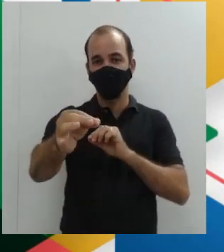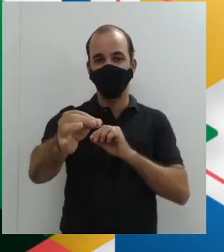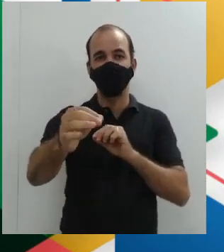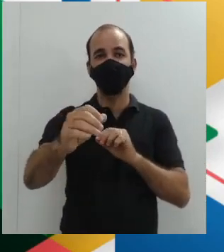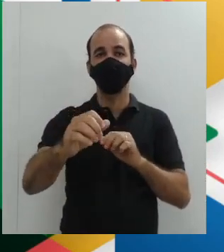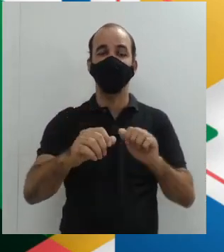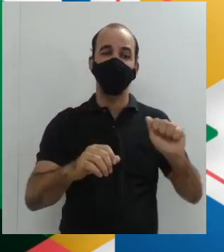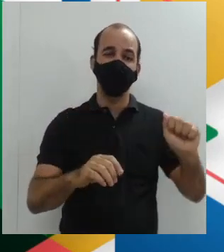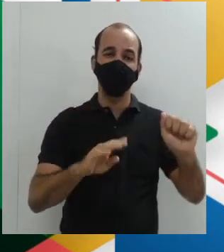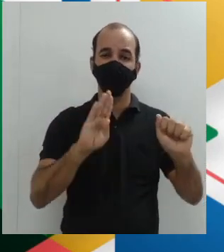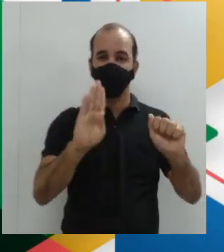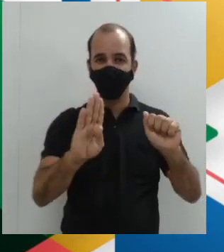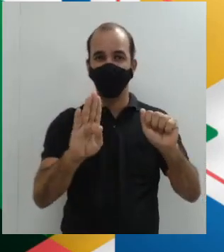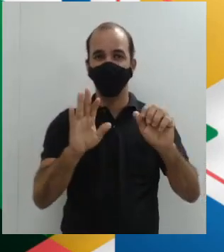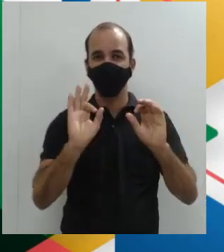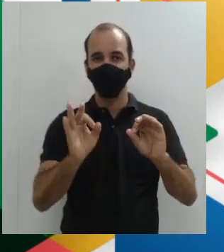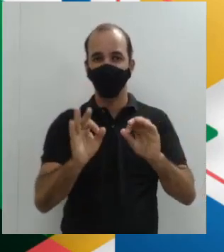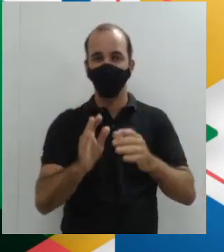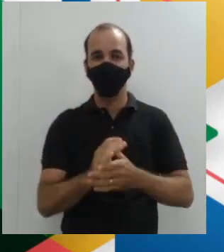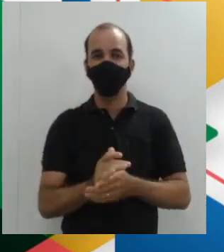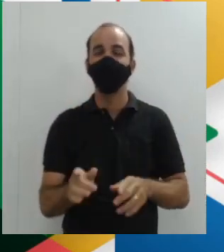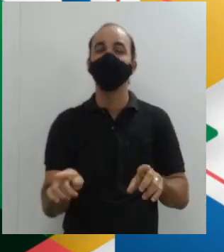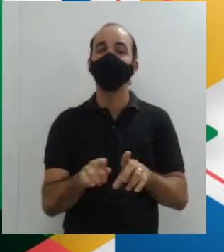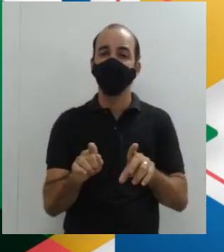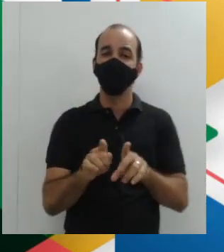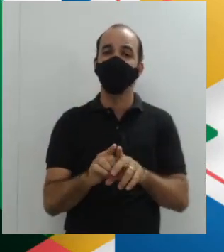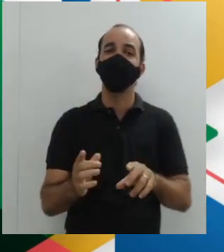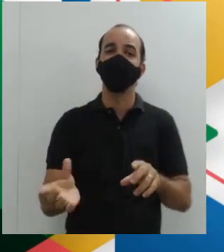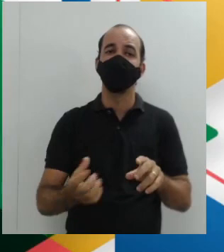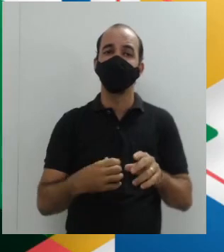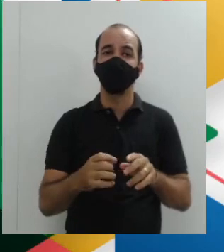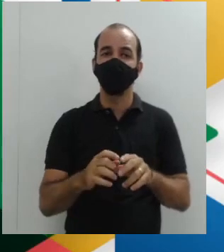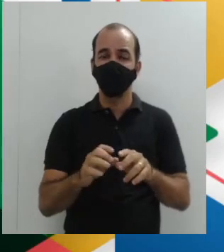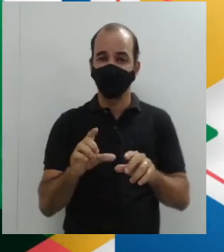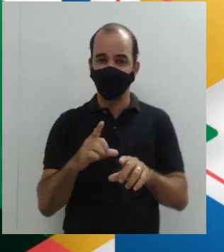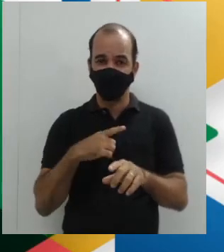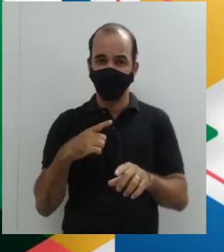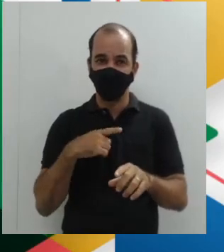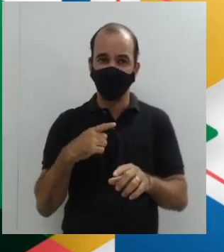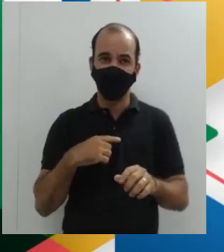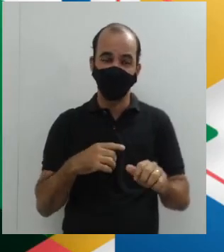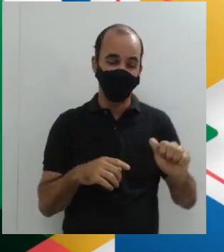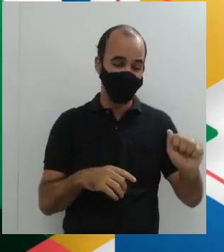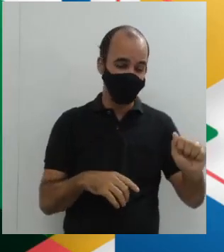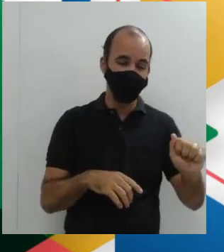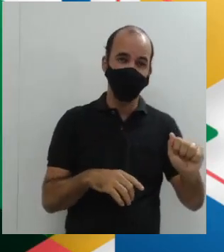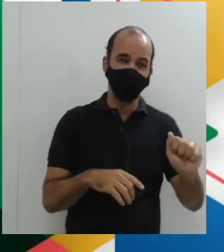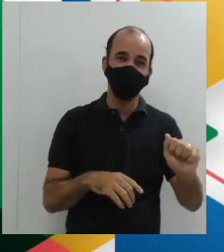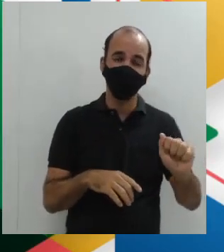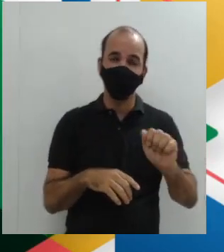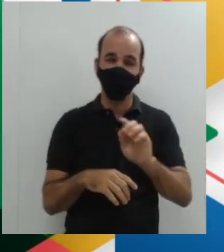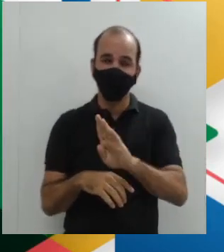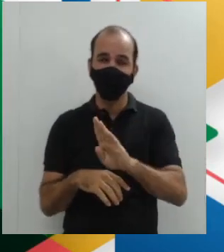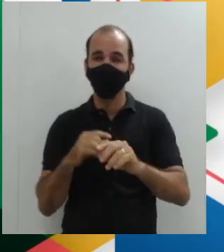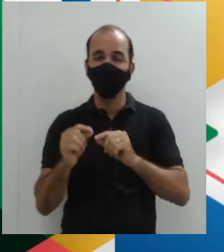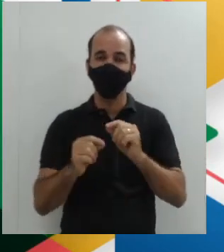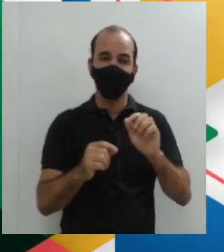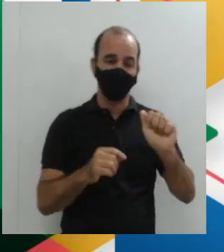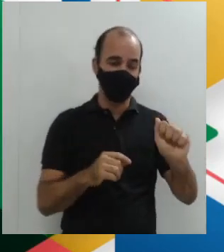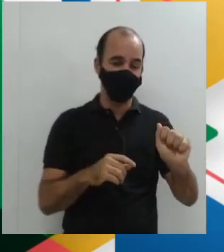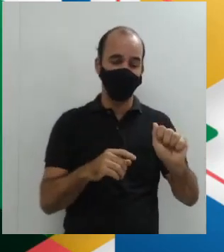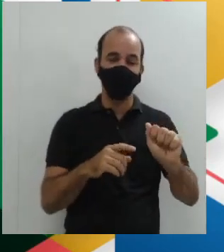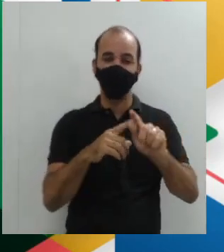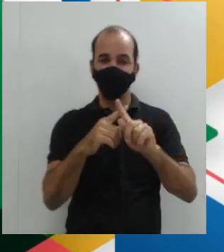AB também aqui embaixo, ó, que é a outra figura formada por A vezes B. Confere? Então, na verdade, eu